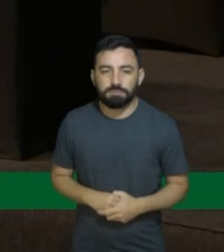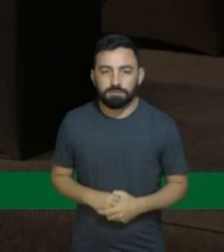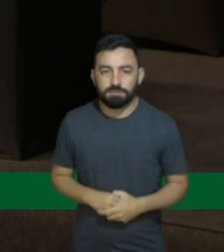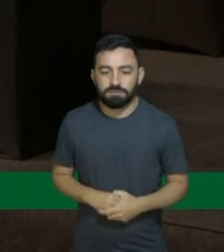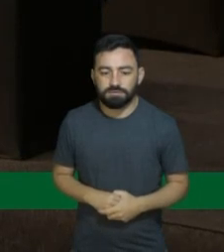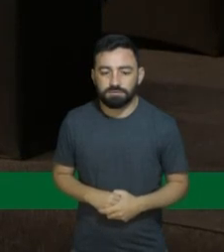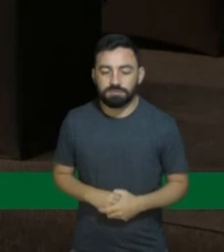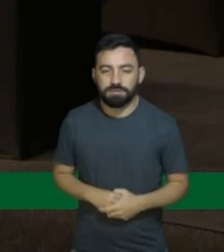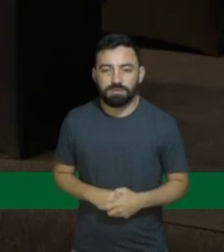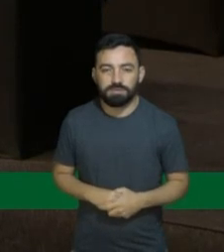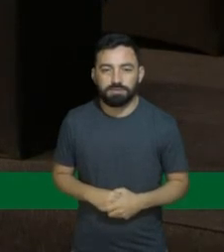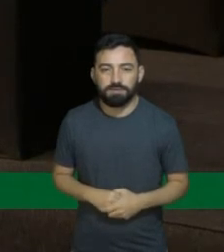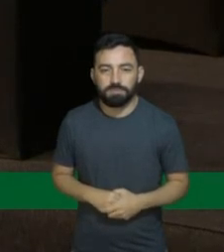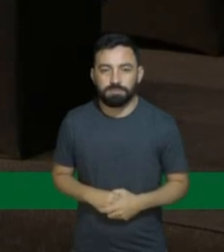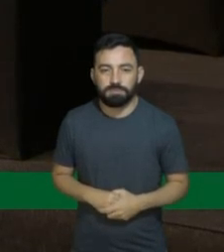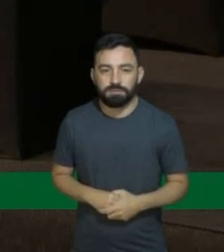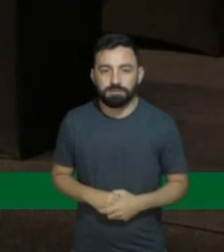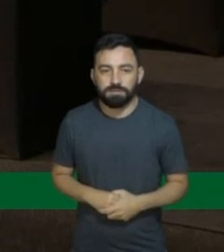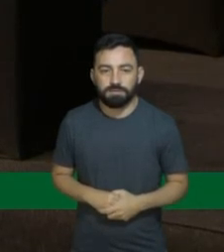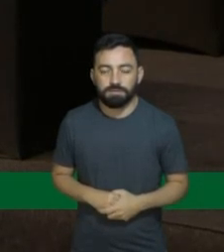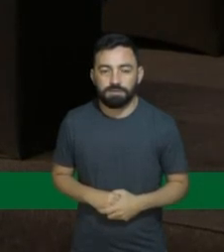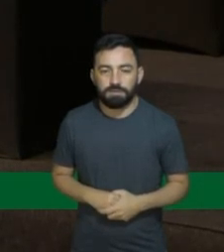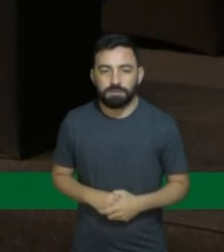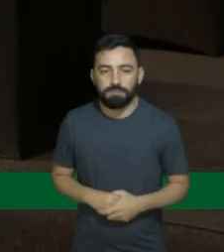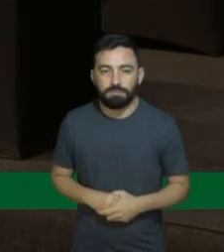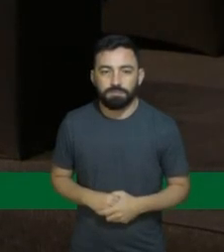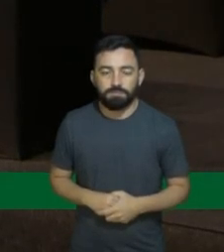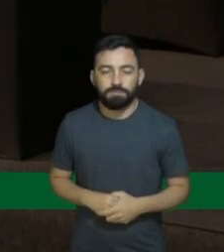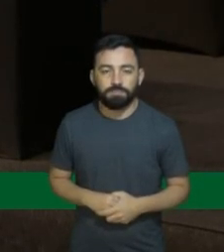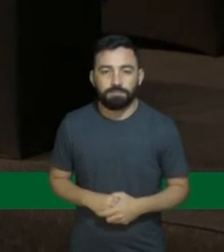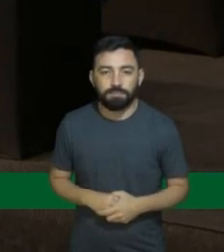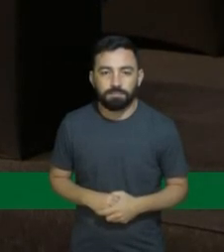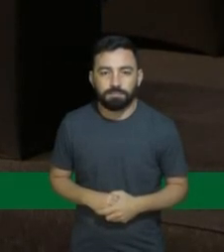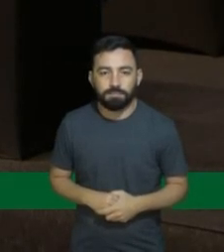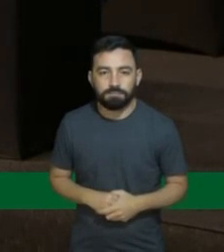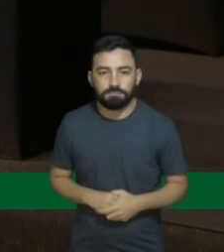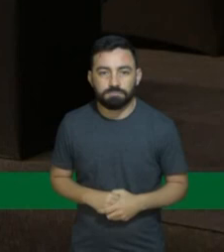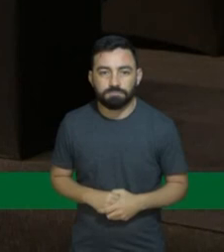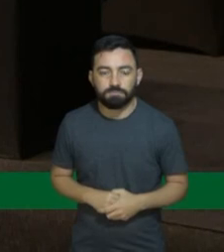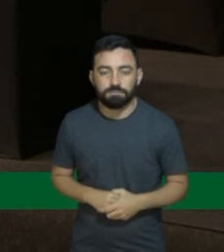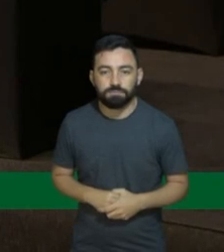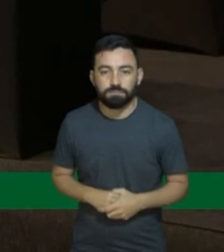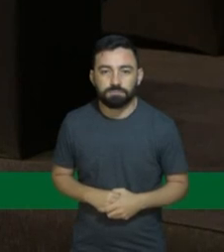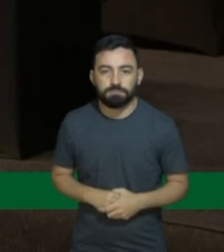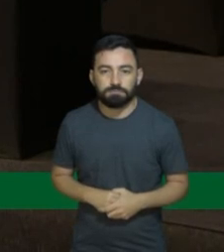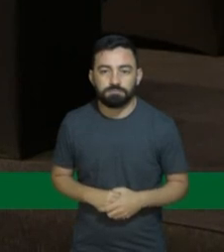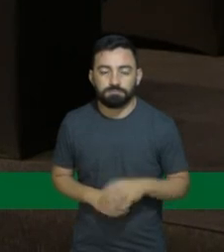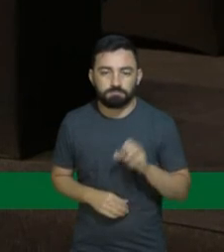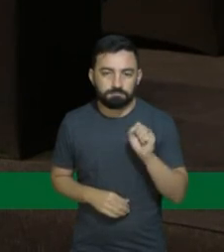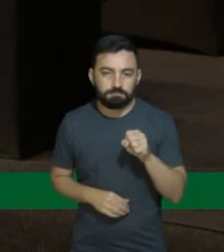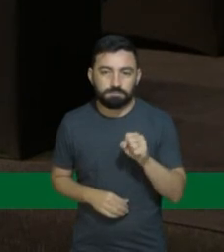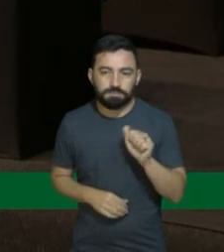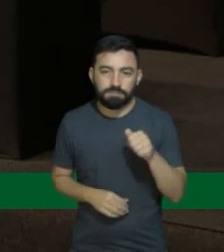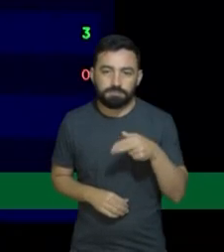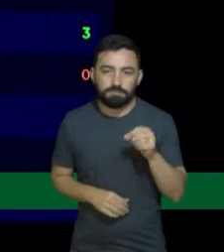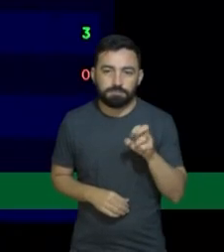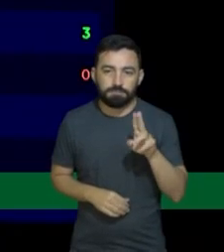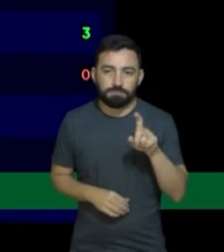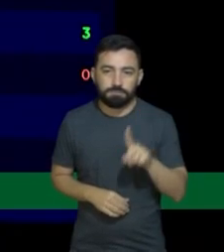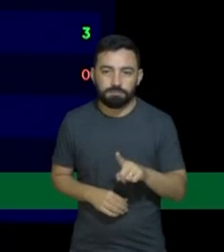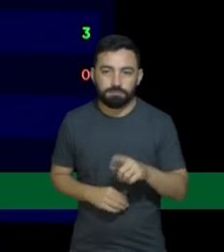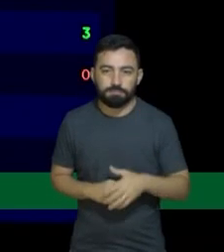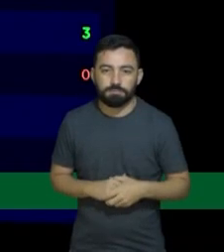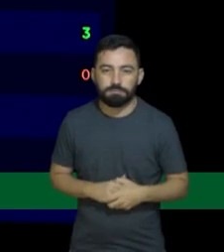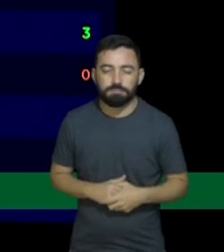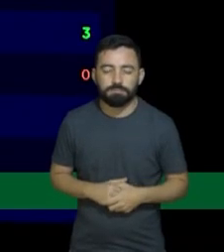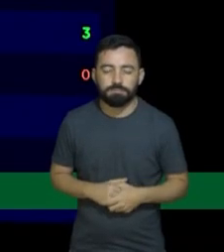campanholo como vota Deputado André Oliveira sim André Oliveira